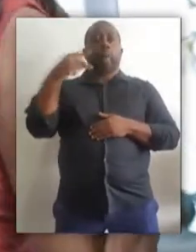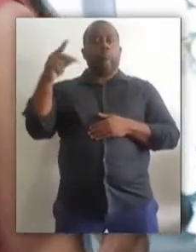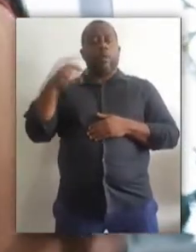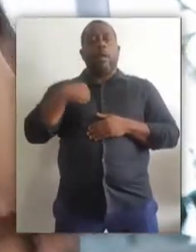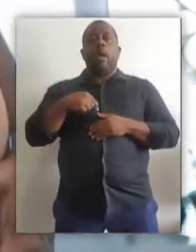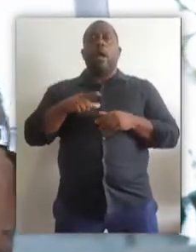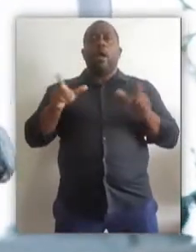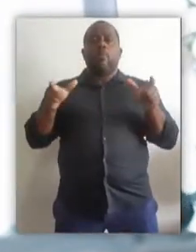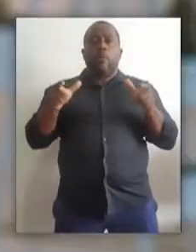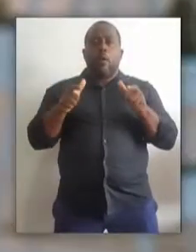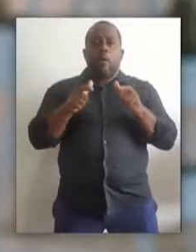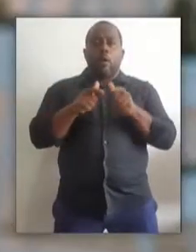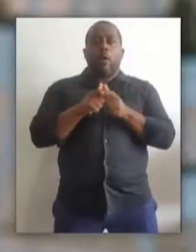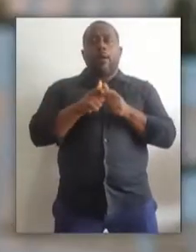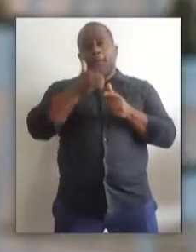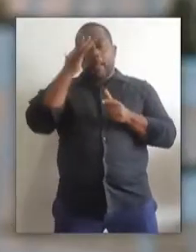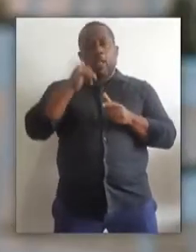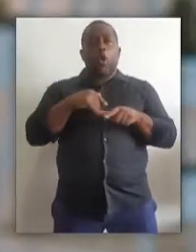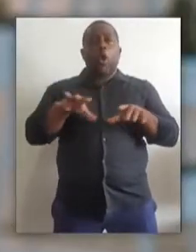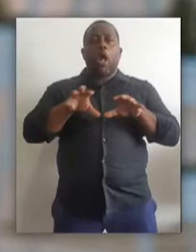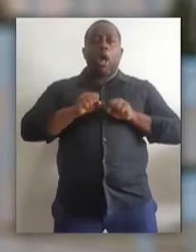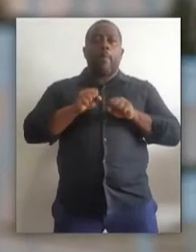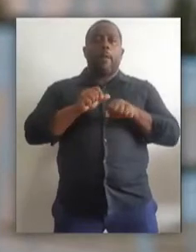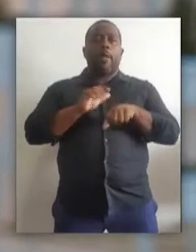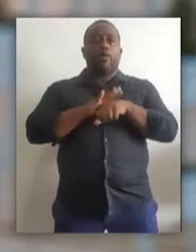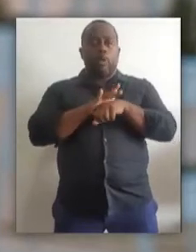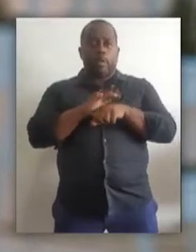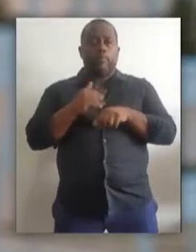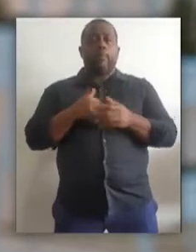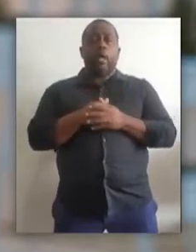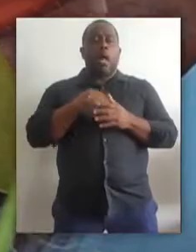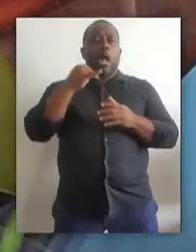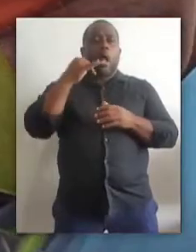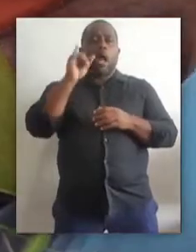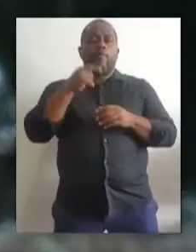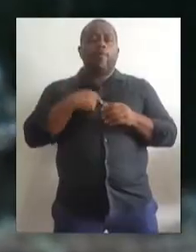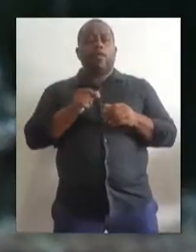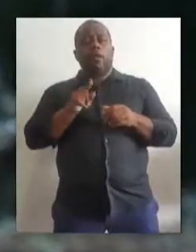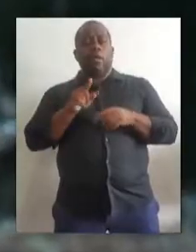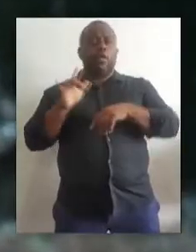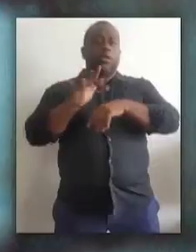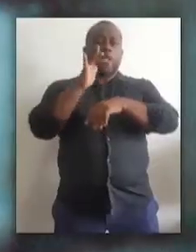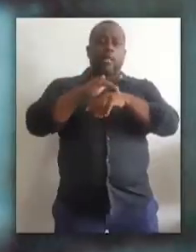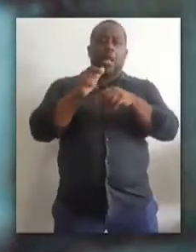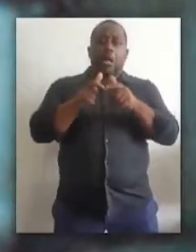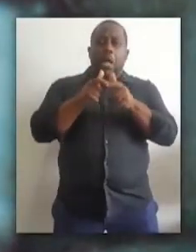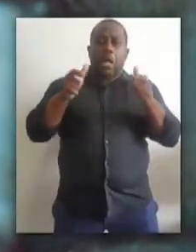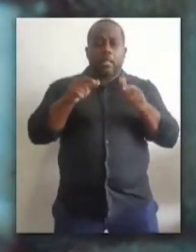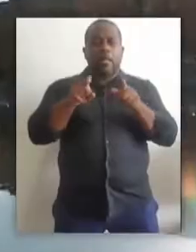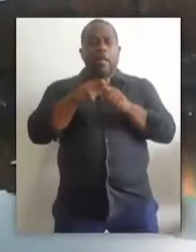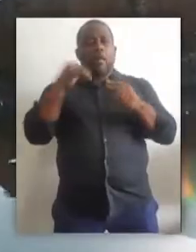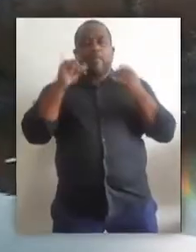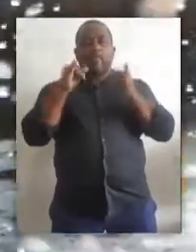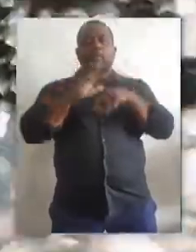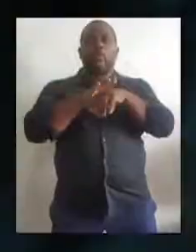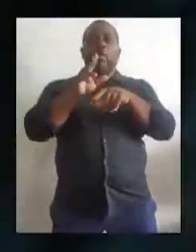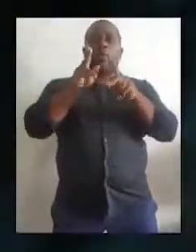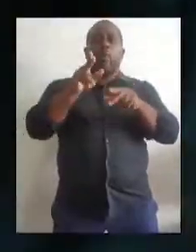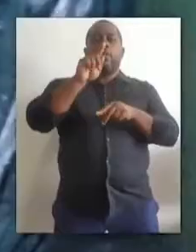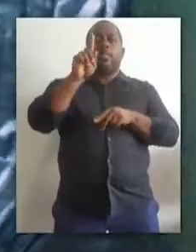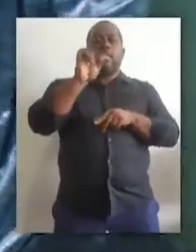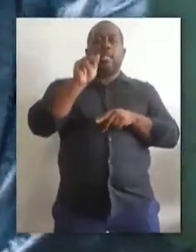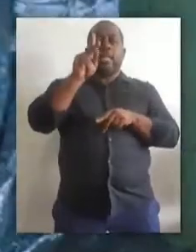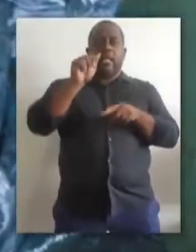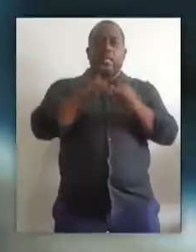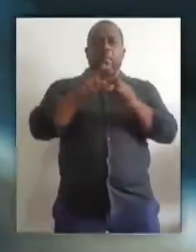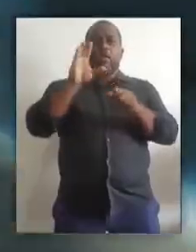a gente vai diminuir aí o número de pessoas aí infectadas, né? Não deixe o mosquito da dengue se criar e espante também